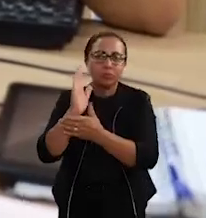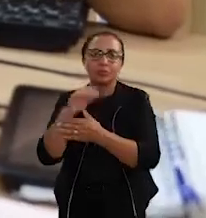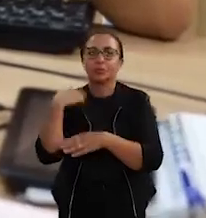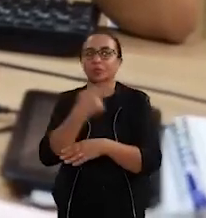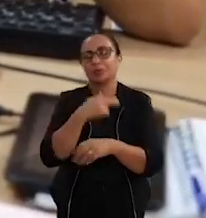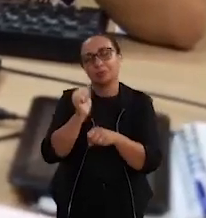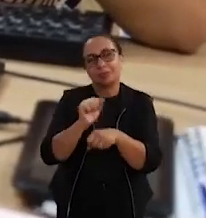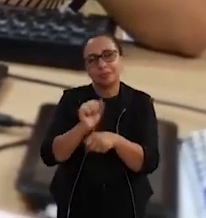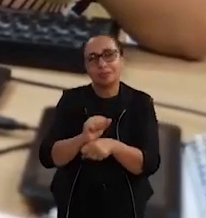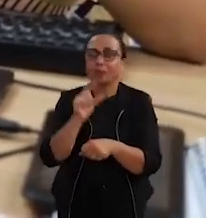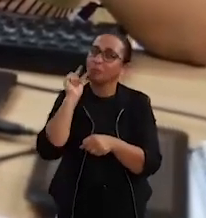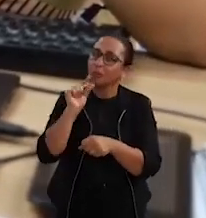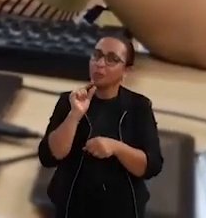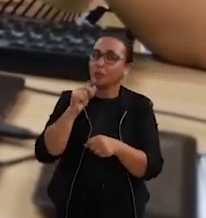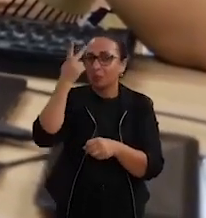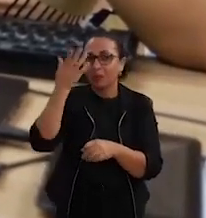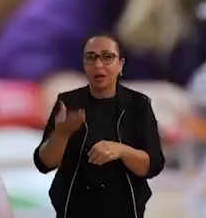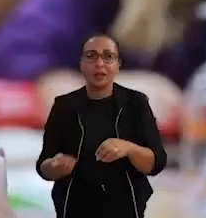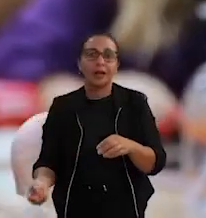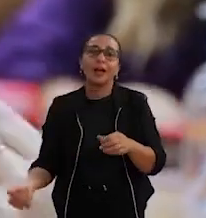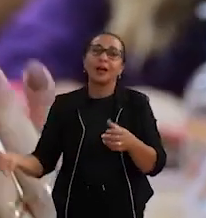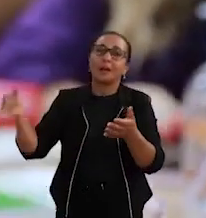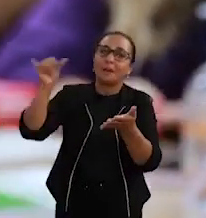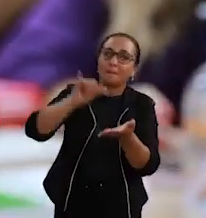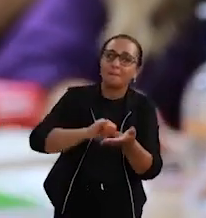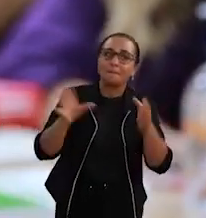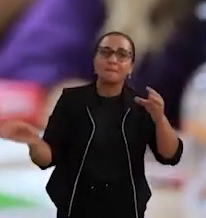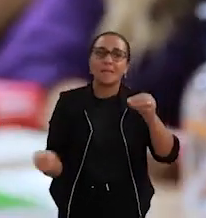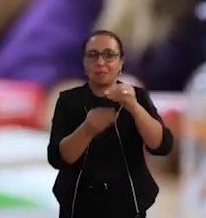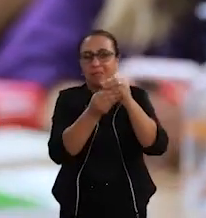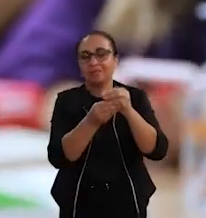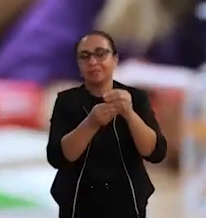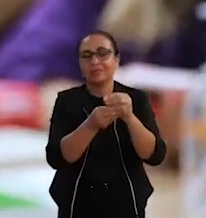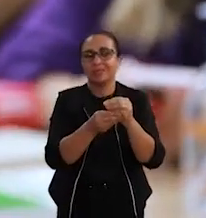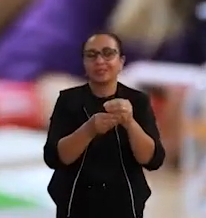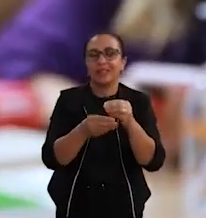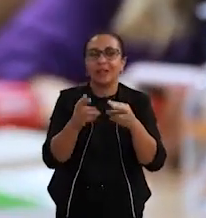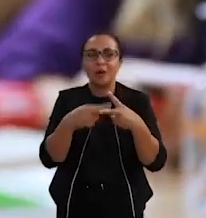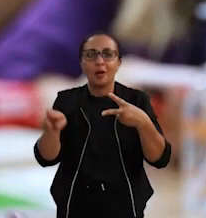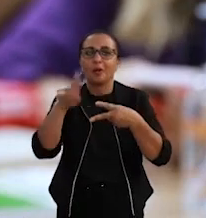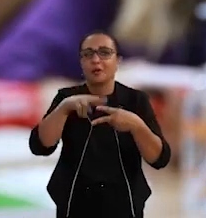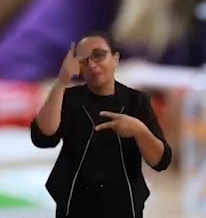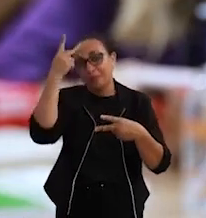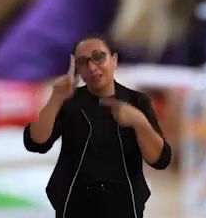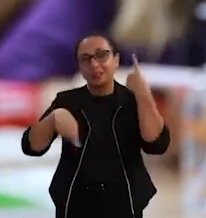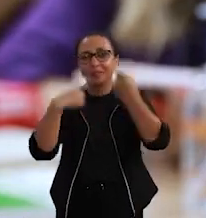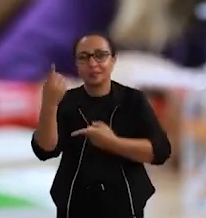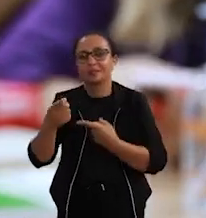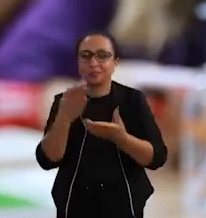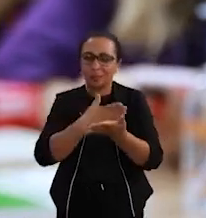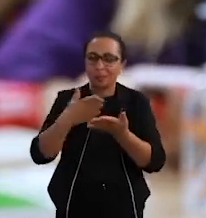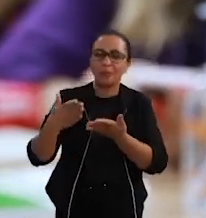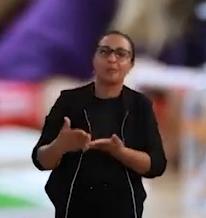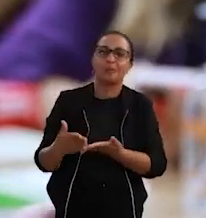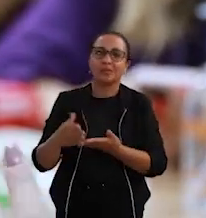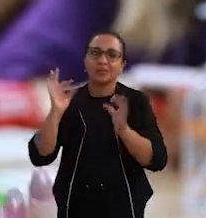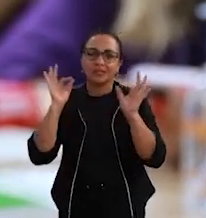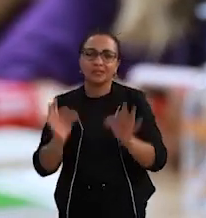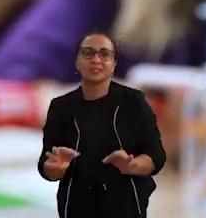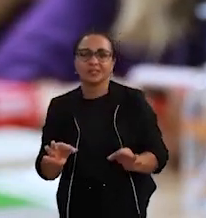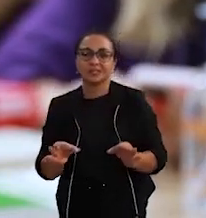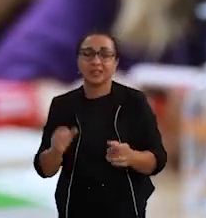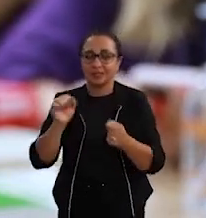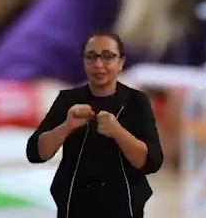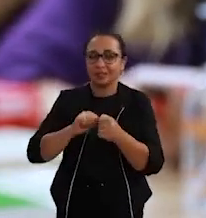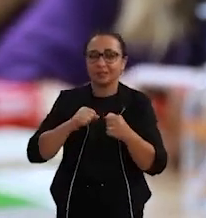aprovação, a gente precisou esperar um tempo, né, para a implementação dos recursos, para só depois a gente efetivamente